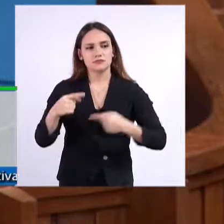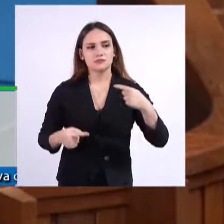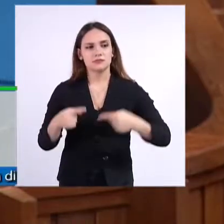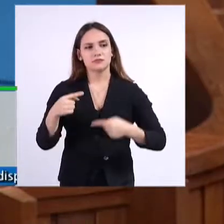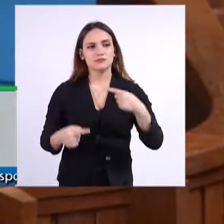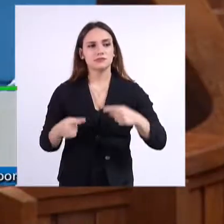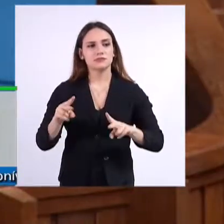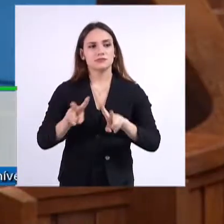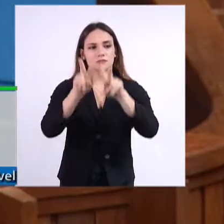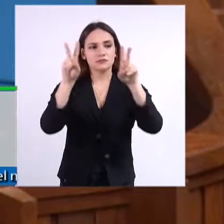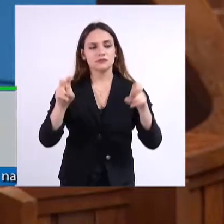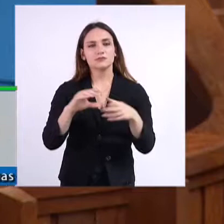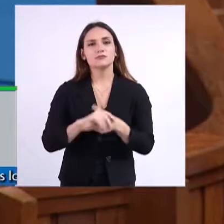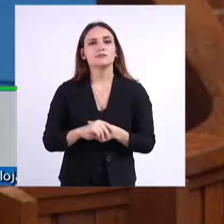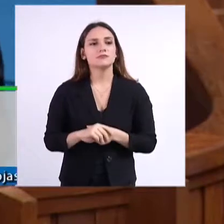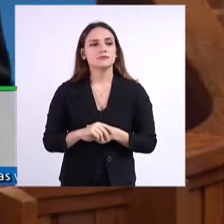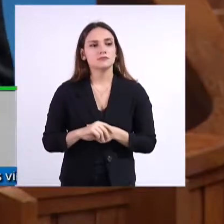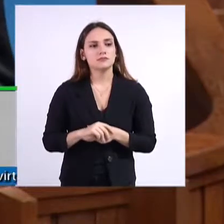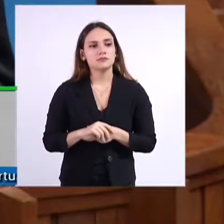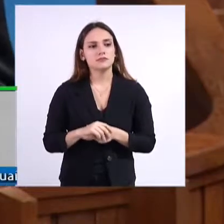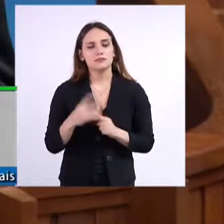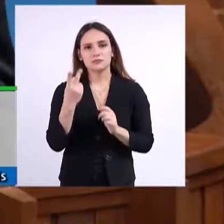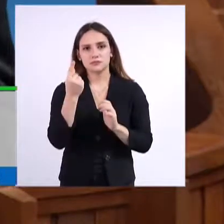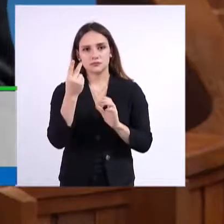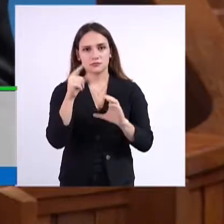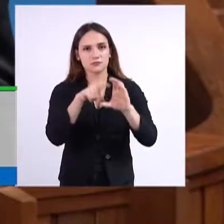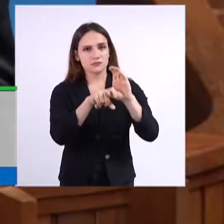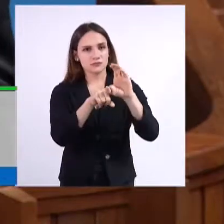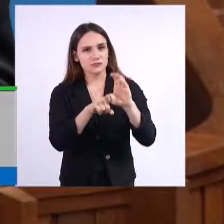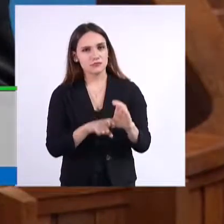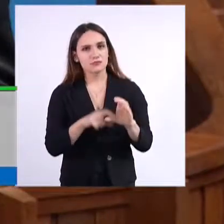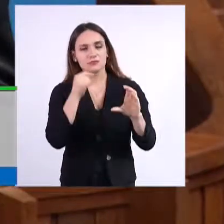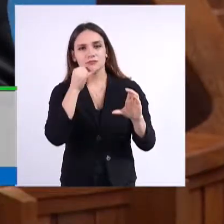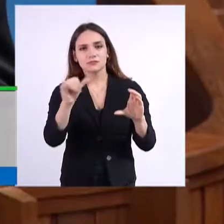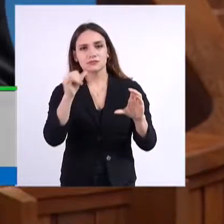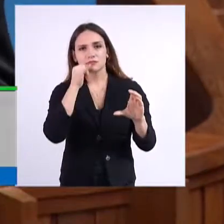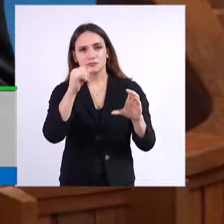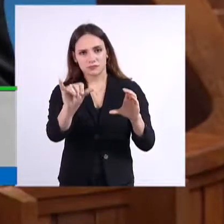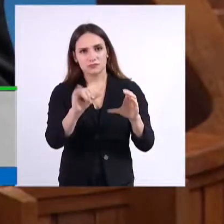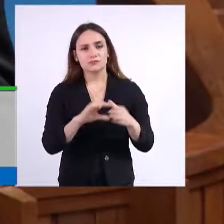sobre o valor das contas da energia elétrica,